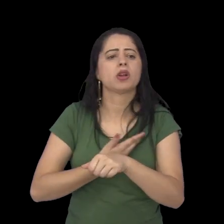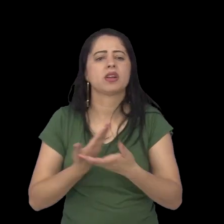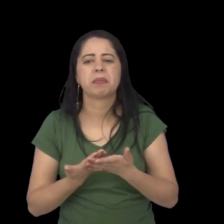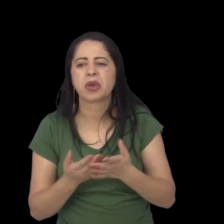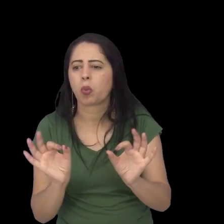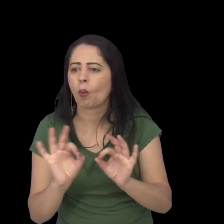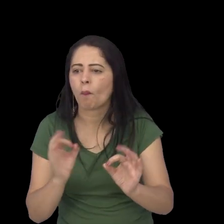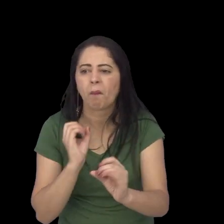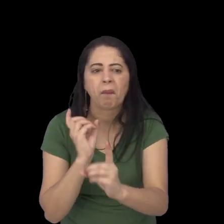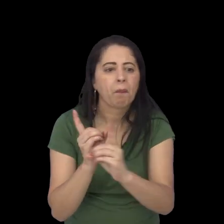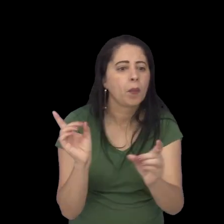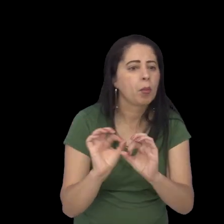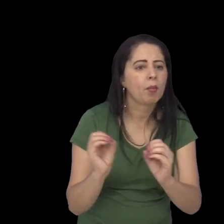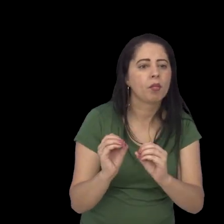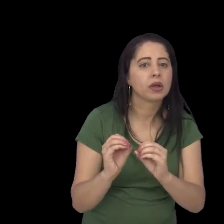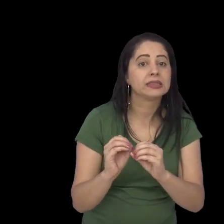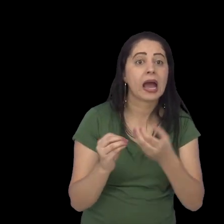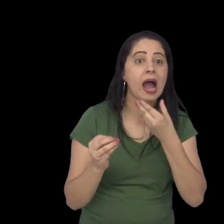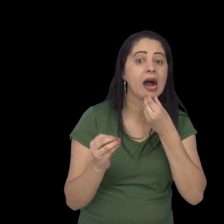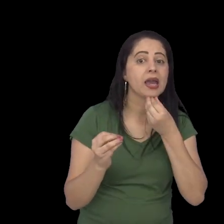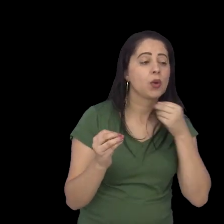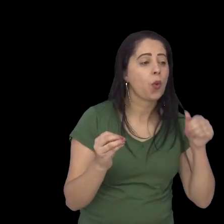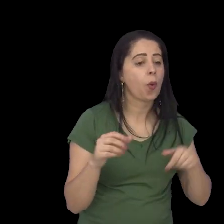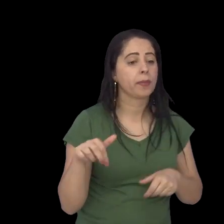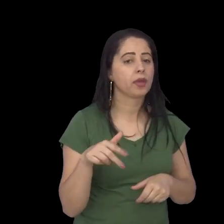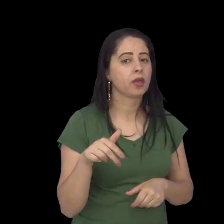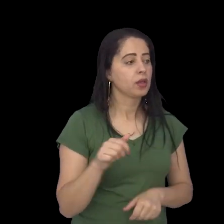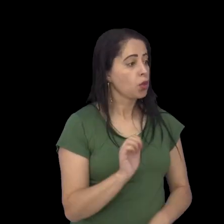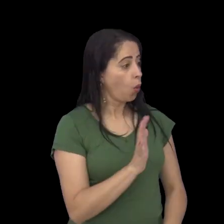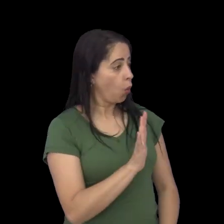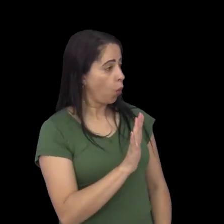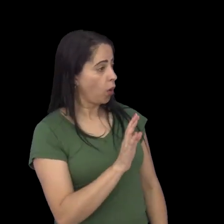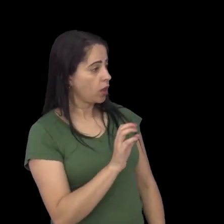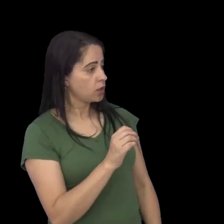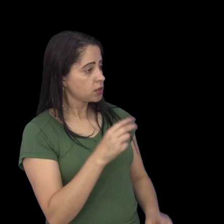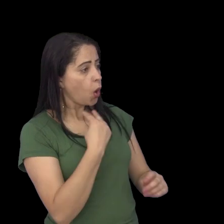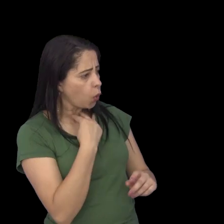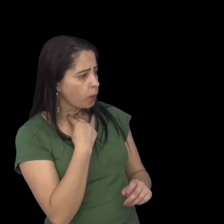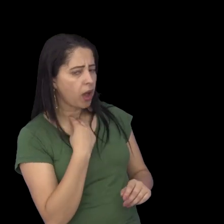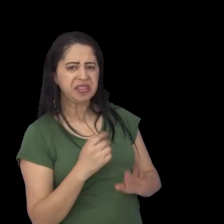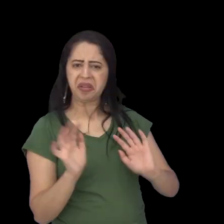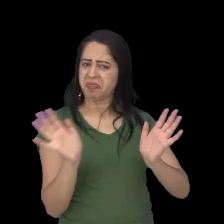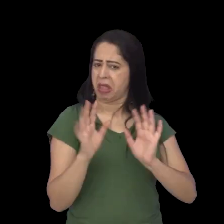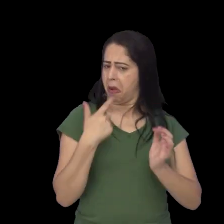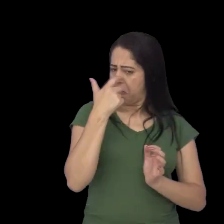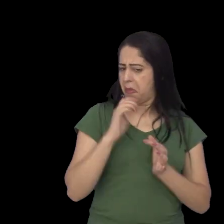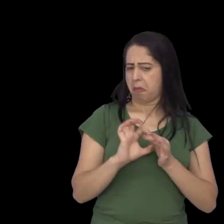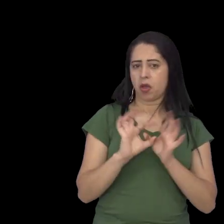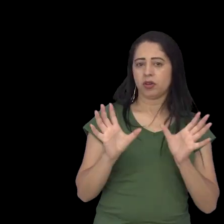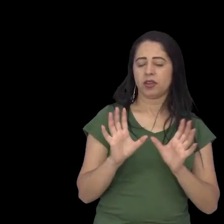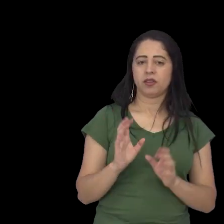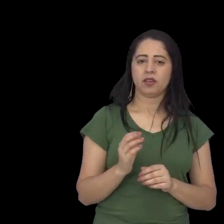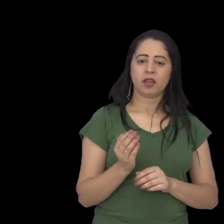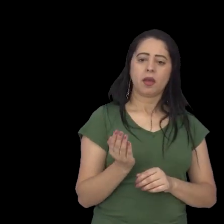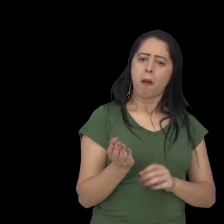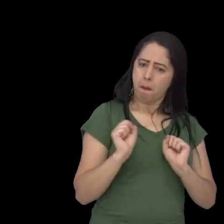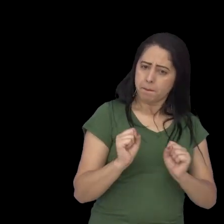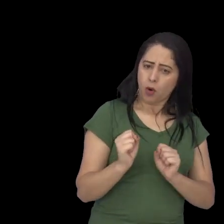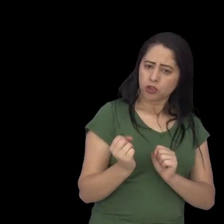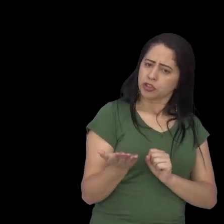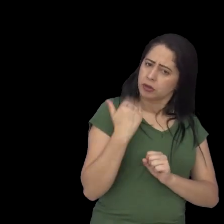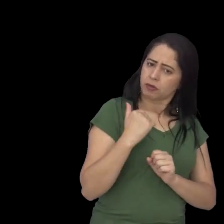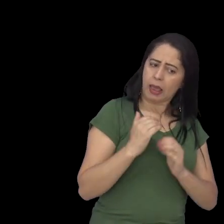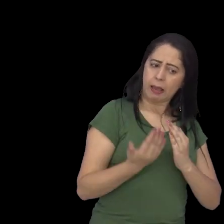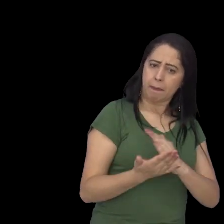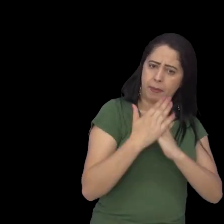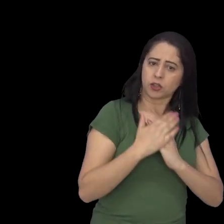não encontrei. Um rapaz passou por mim e falou assim para mim, oi, você está ocupada? Eu falei, não. Aí, você pode vir me ajudar